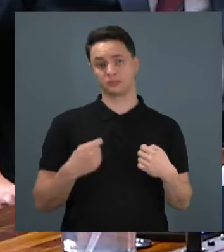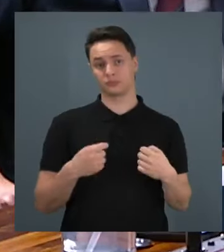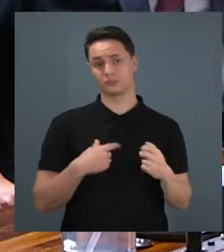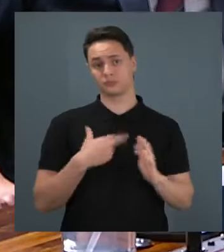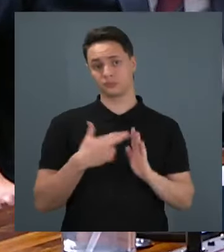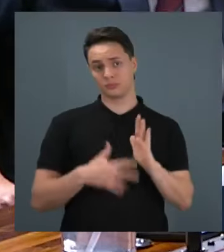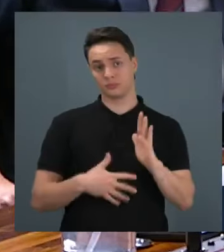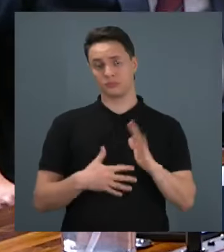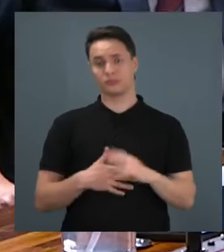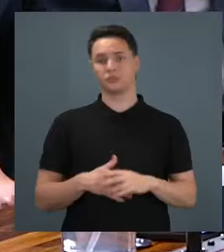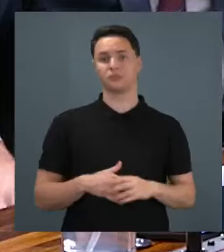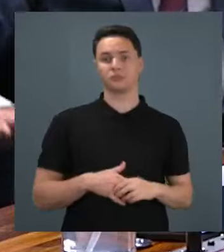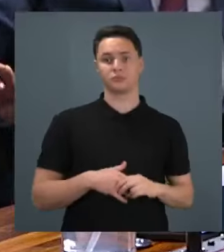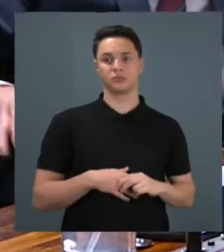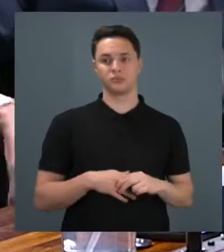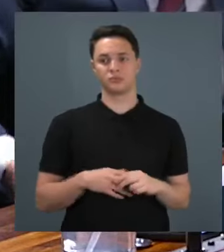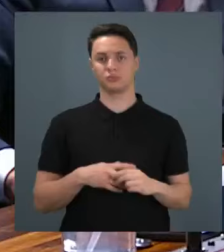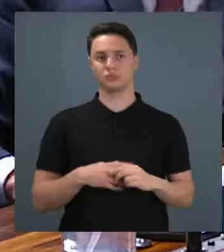é.